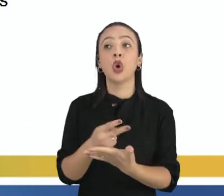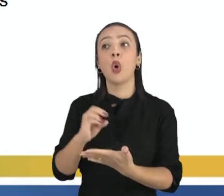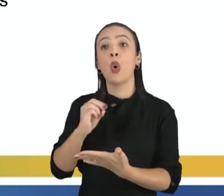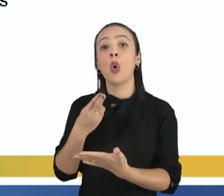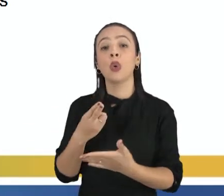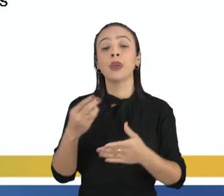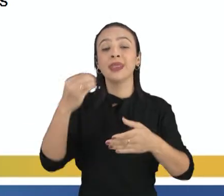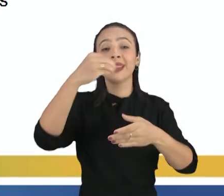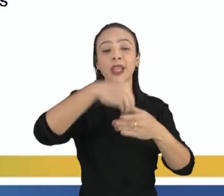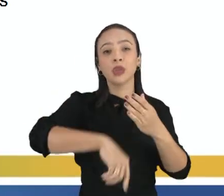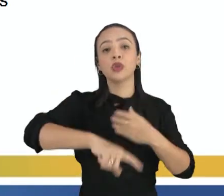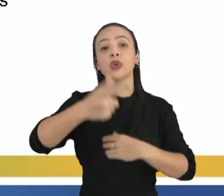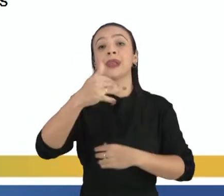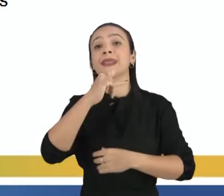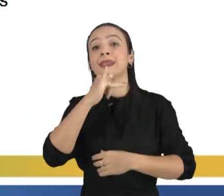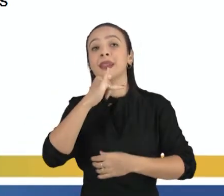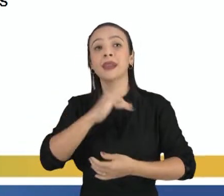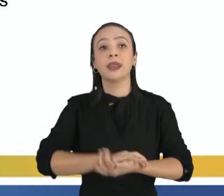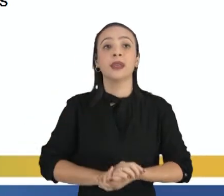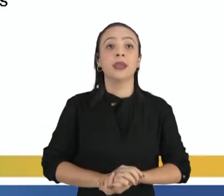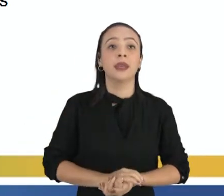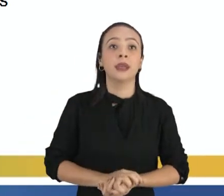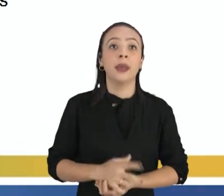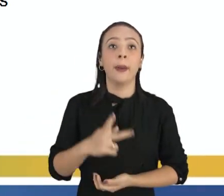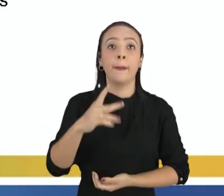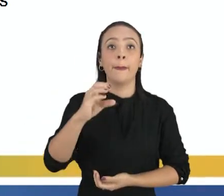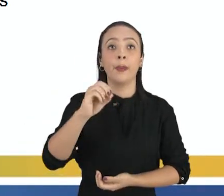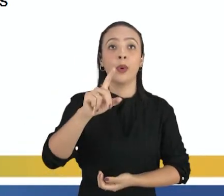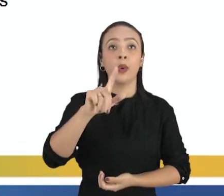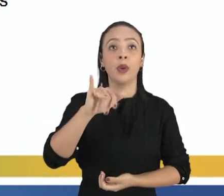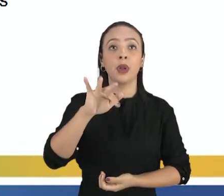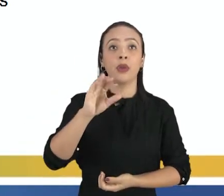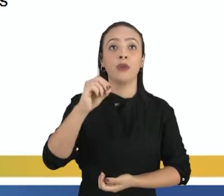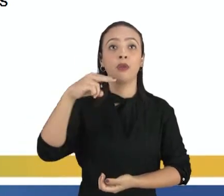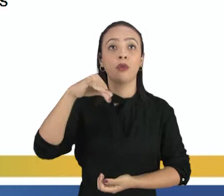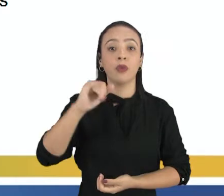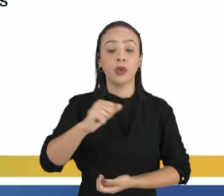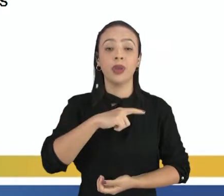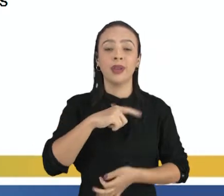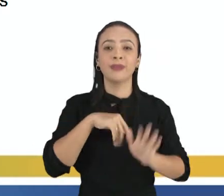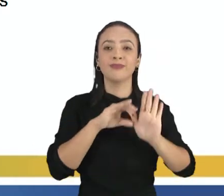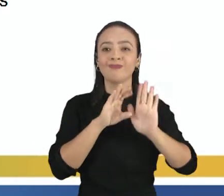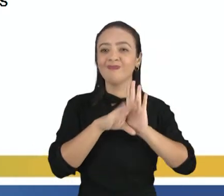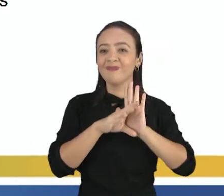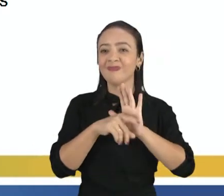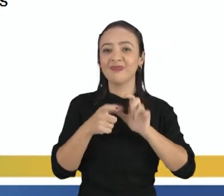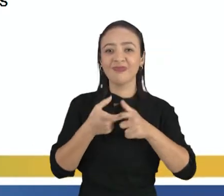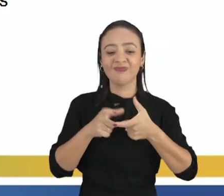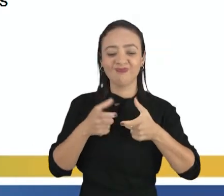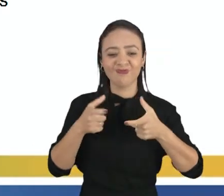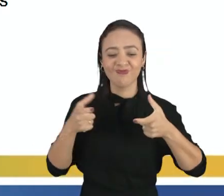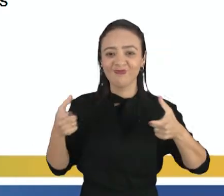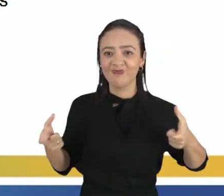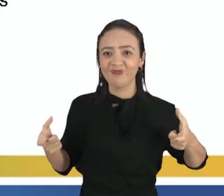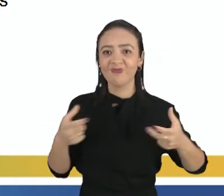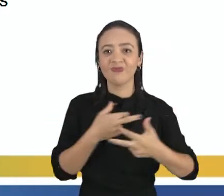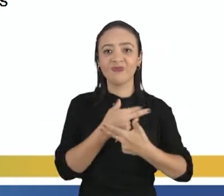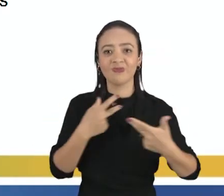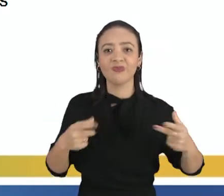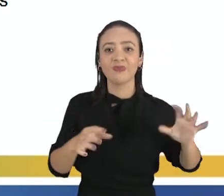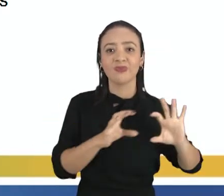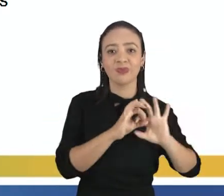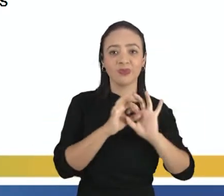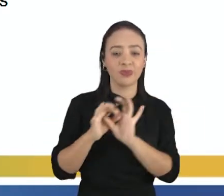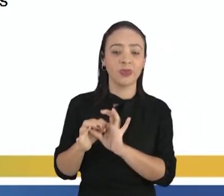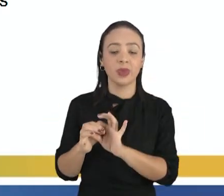de outra. Como eu disse para vocês, a polifonia tem um conceito muito amplo, muito aprofundado. Nós vamos falar